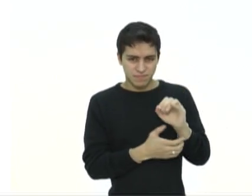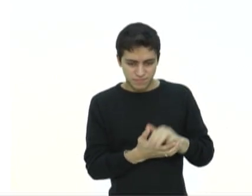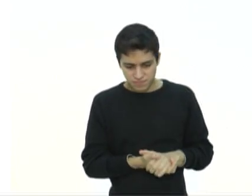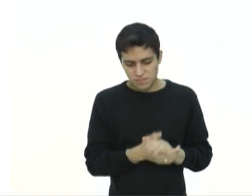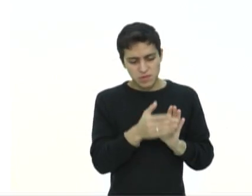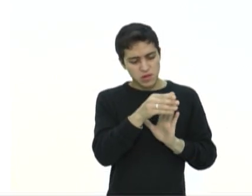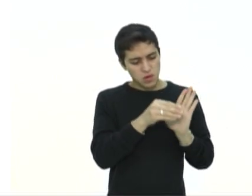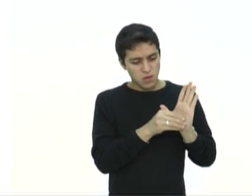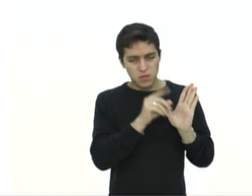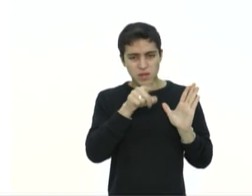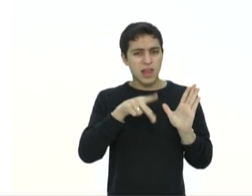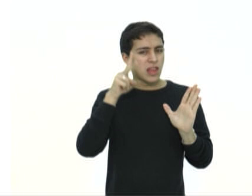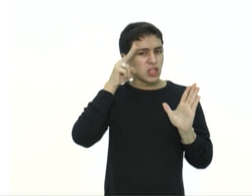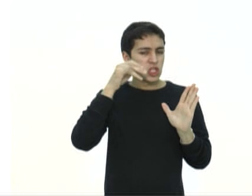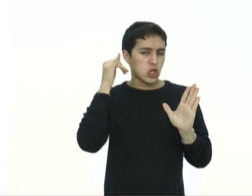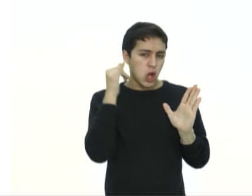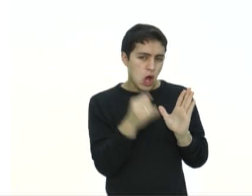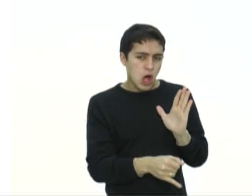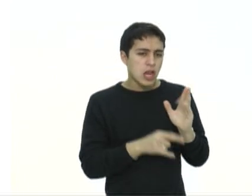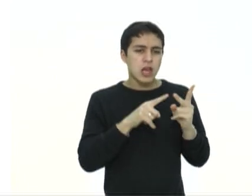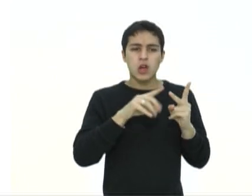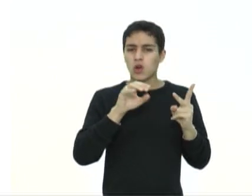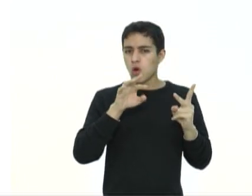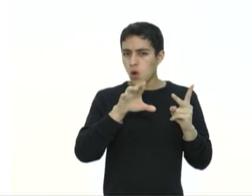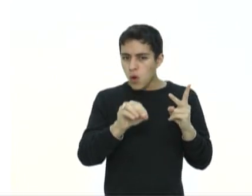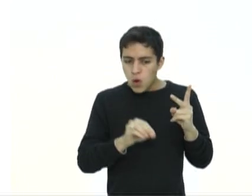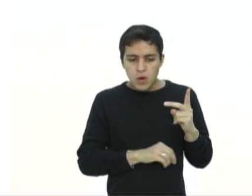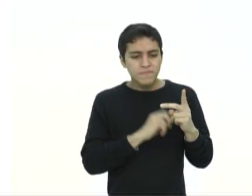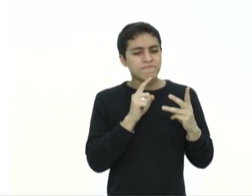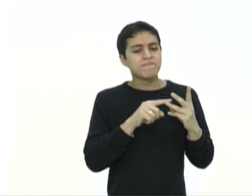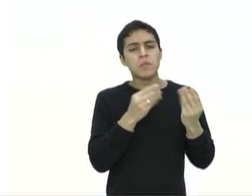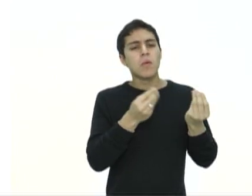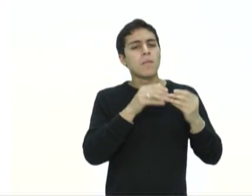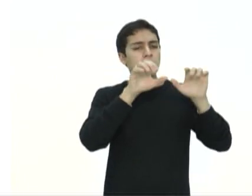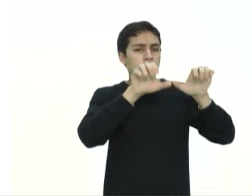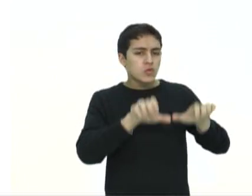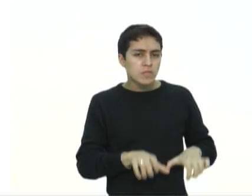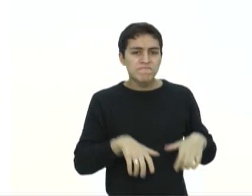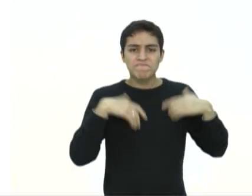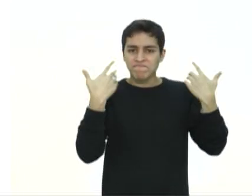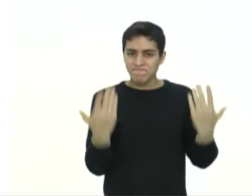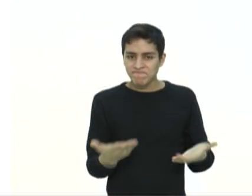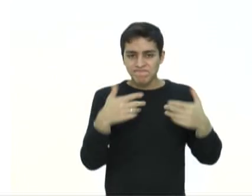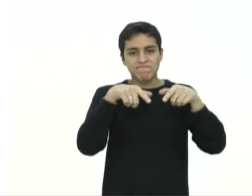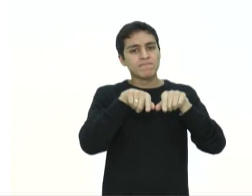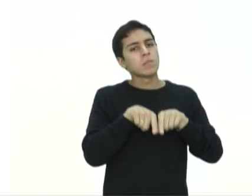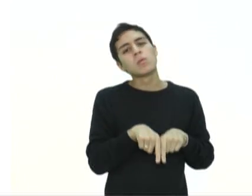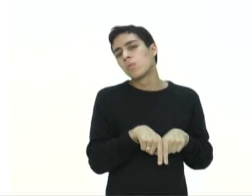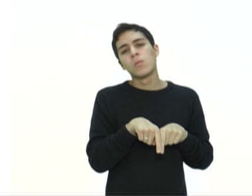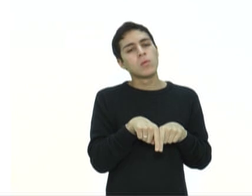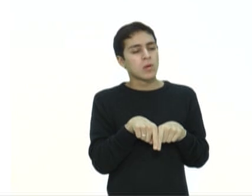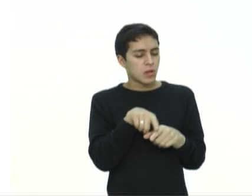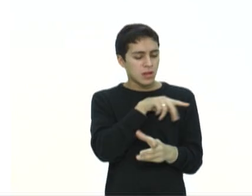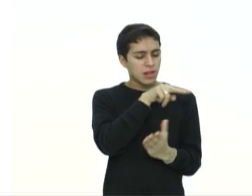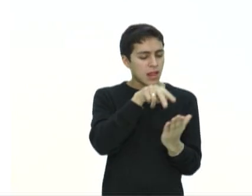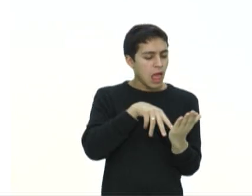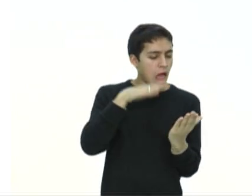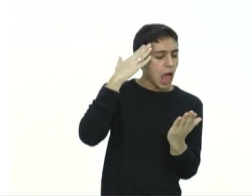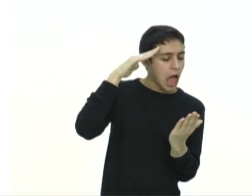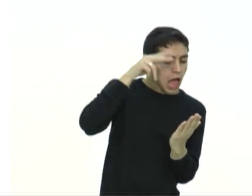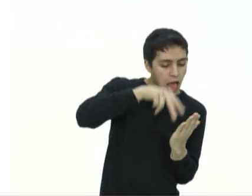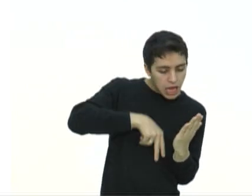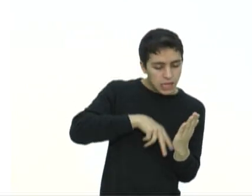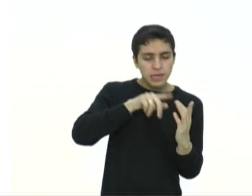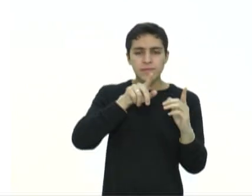foi o conto, a gente lembrou um pouquinho sobre a estrutura do conto e fizemos também a interpretação do conto.